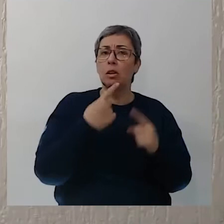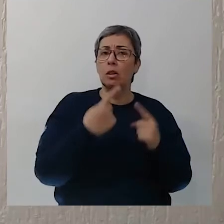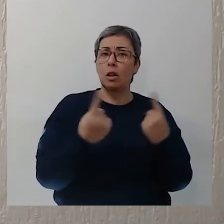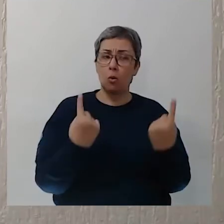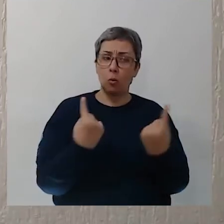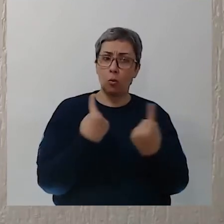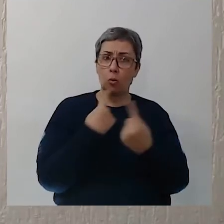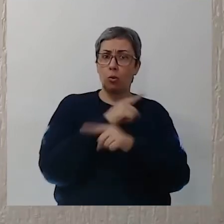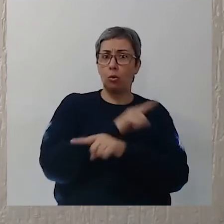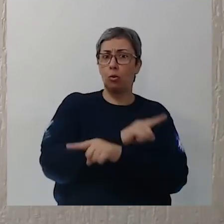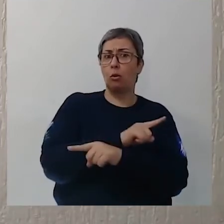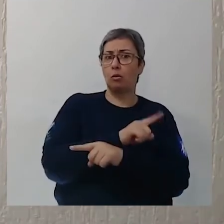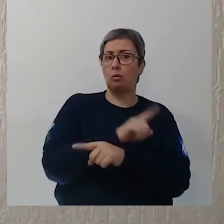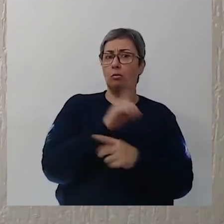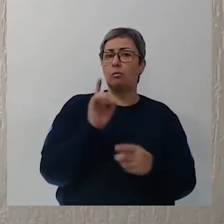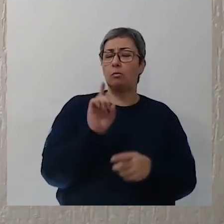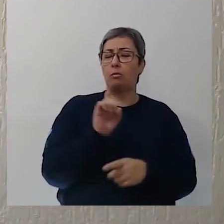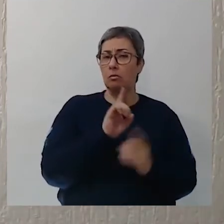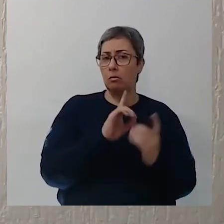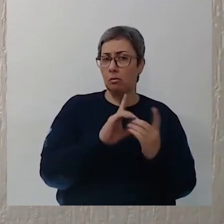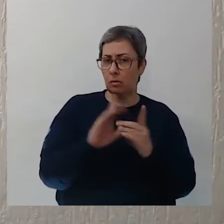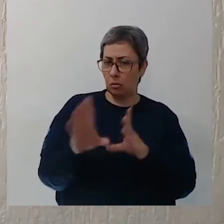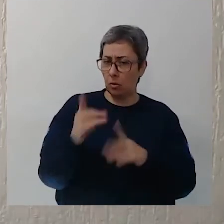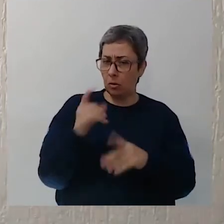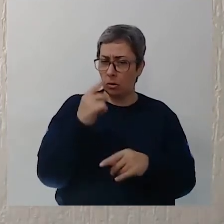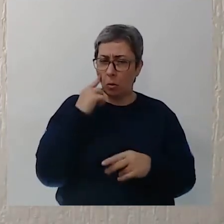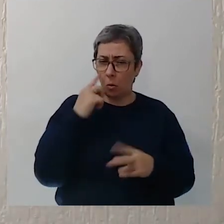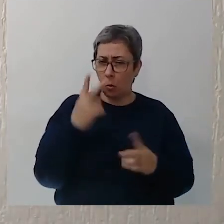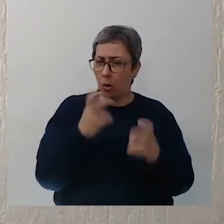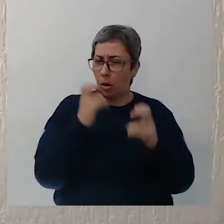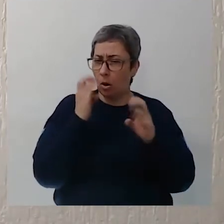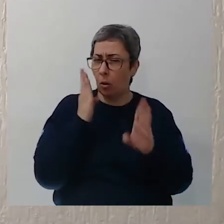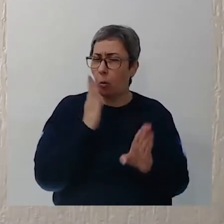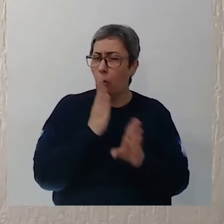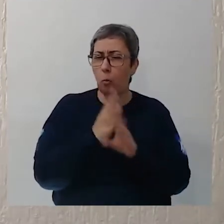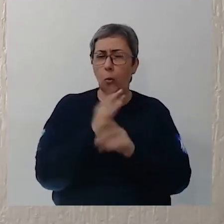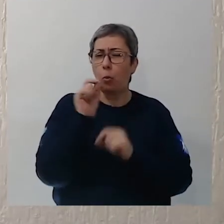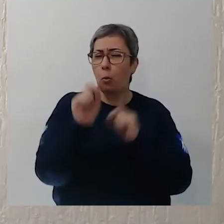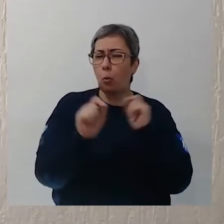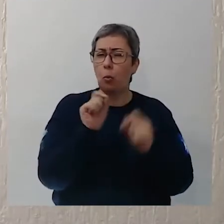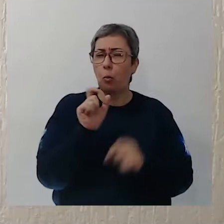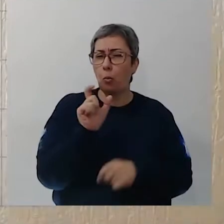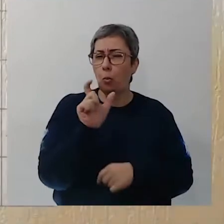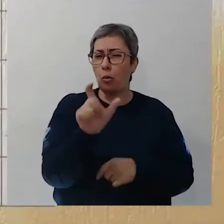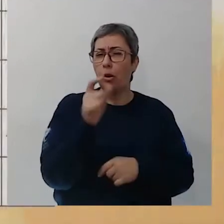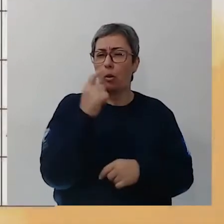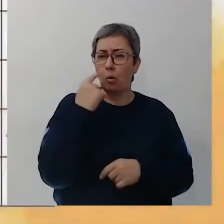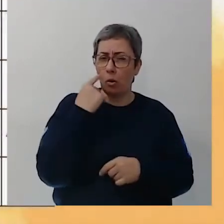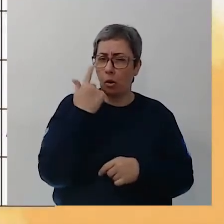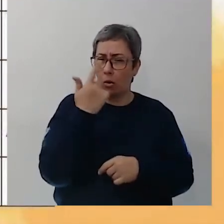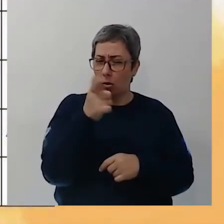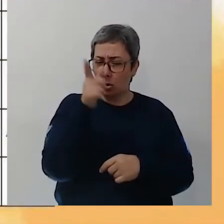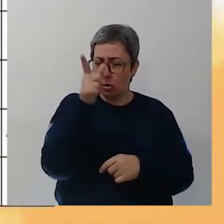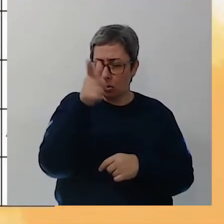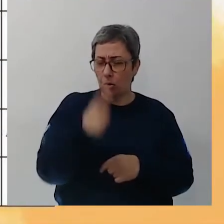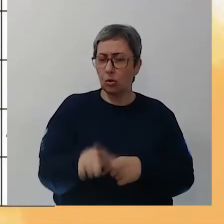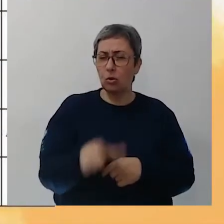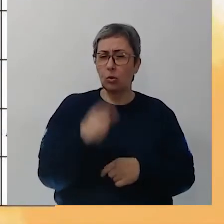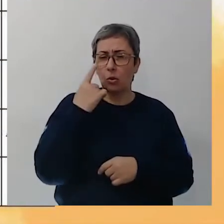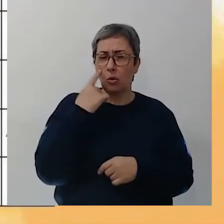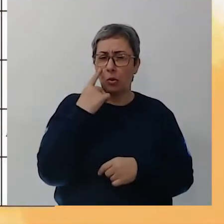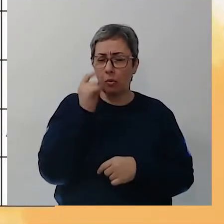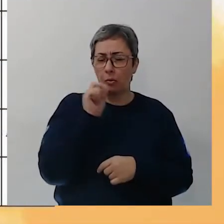que é contrária à democracia. Vocês conseguiram identificar essa palavra? Olha aí mais uma vez, observem